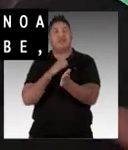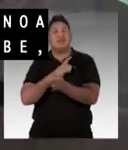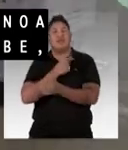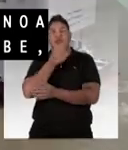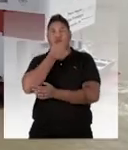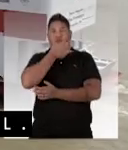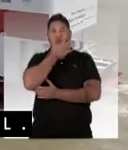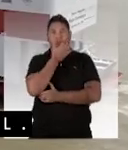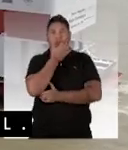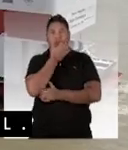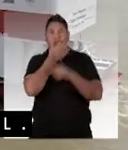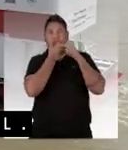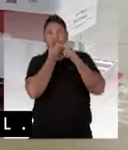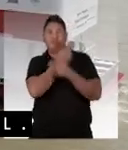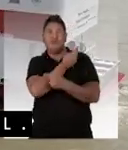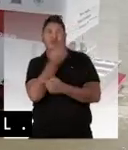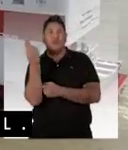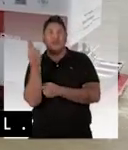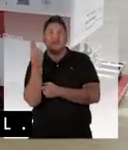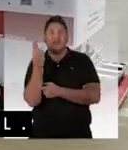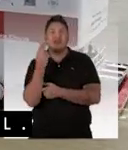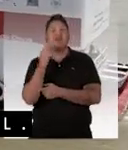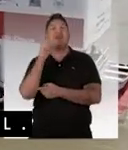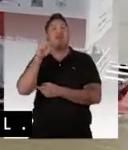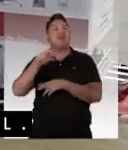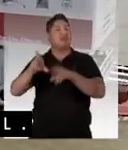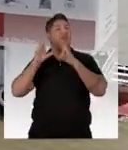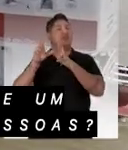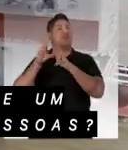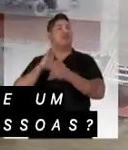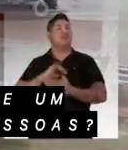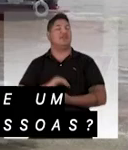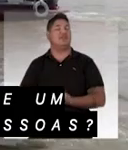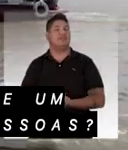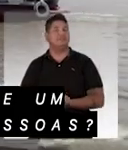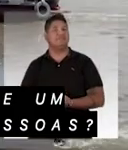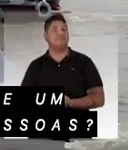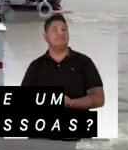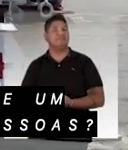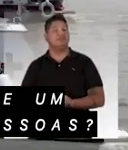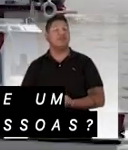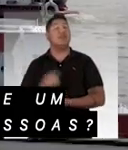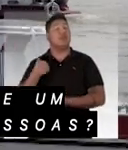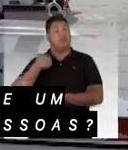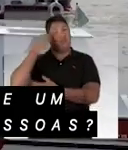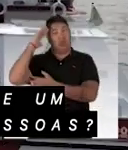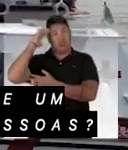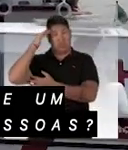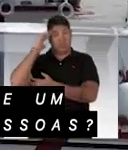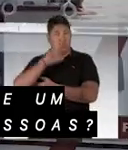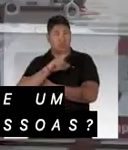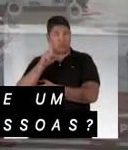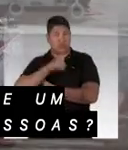que desce, sem transporte e tal, nós pensamos, por que um barco não ir até